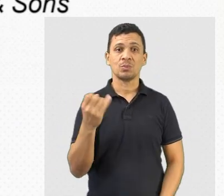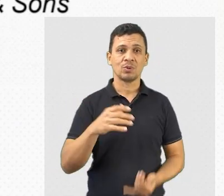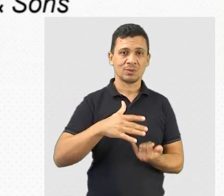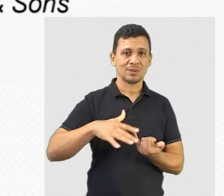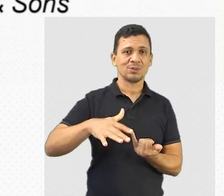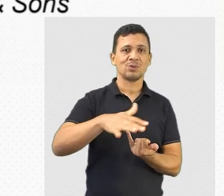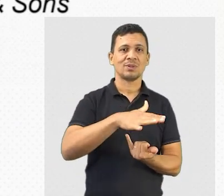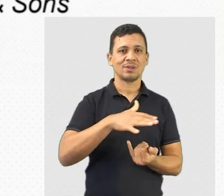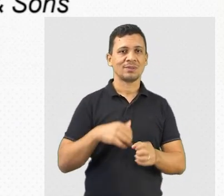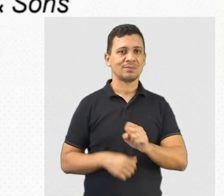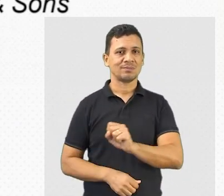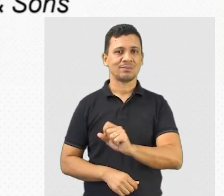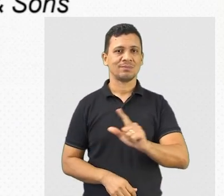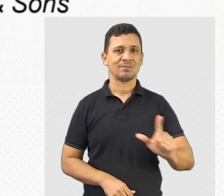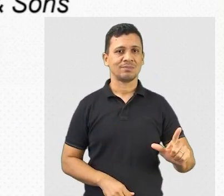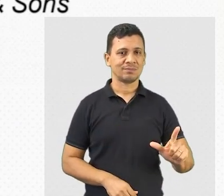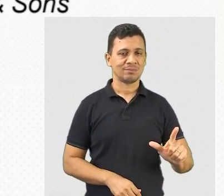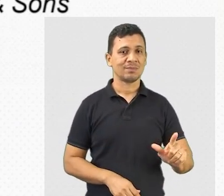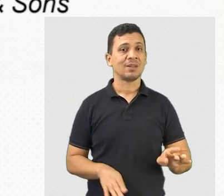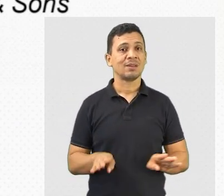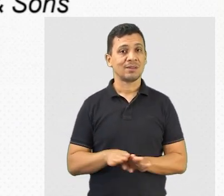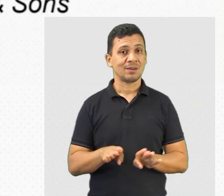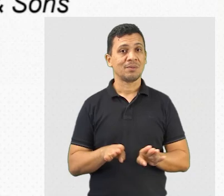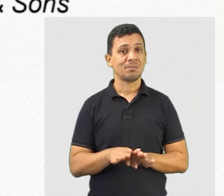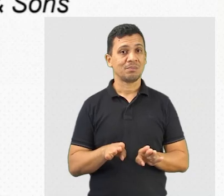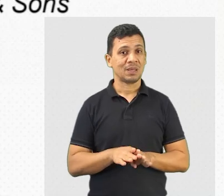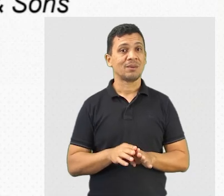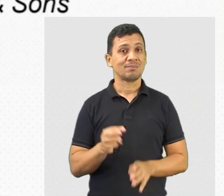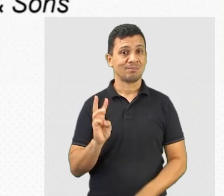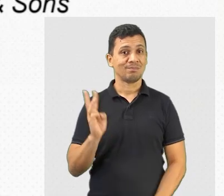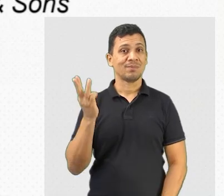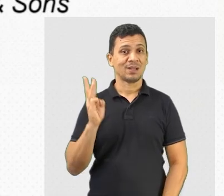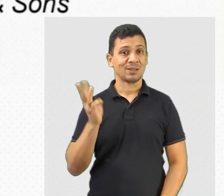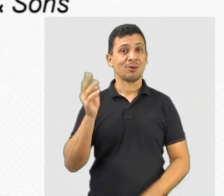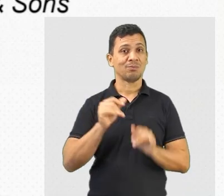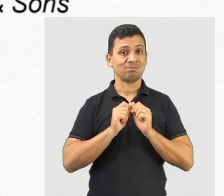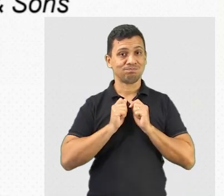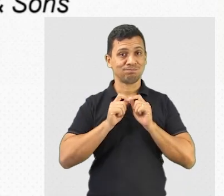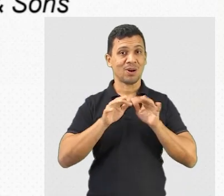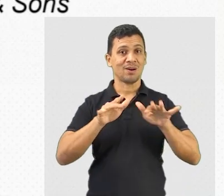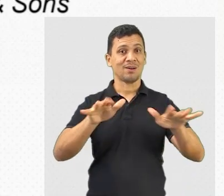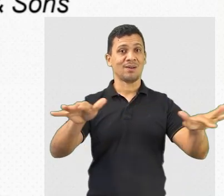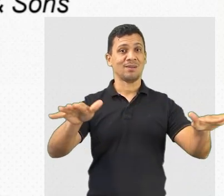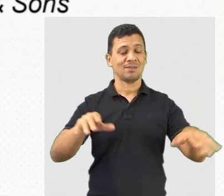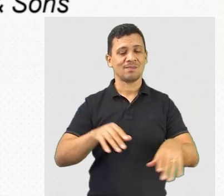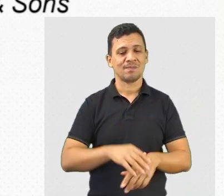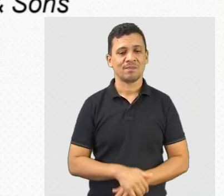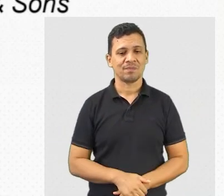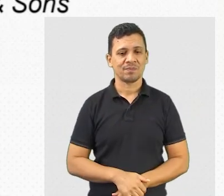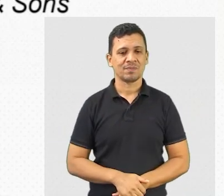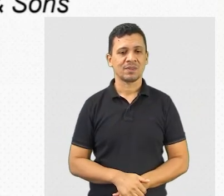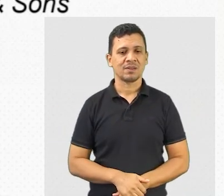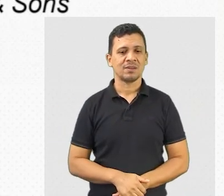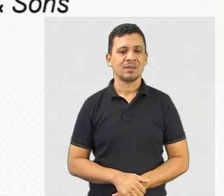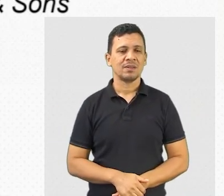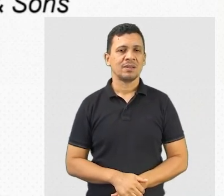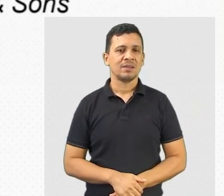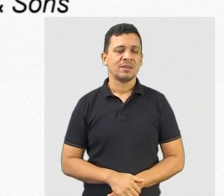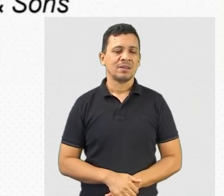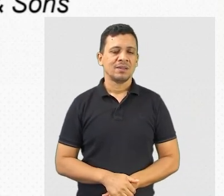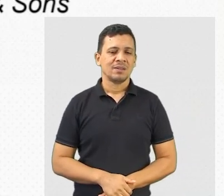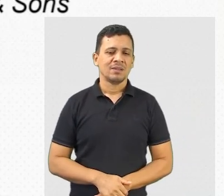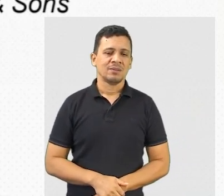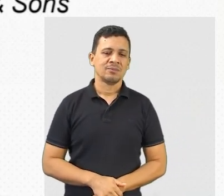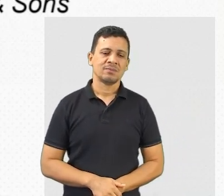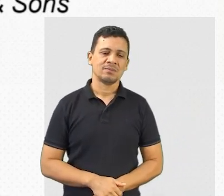de São Luís, também repercute no estado do Maranhão. Você vai observar relaxed rhythms with